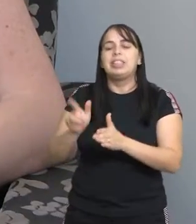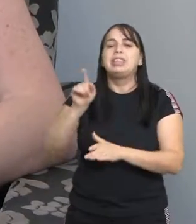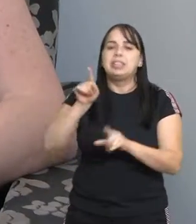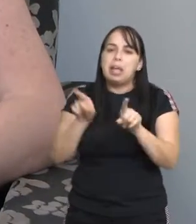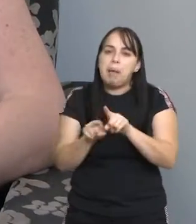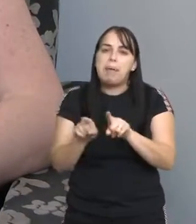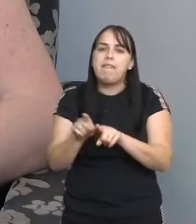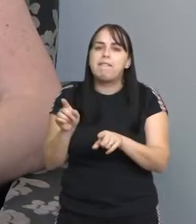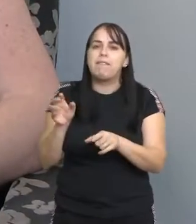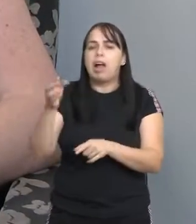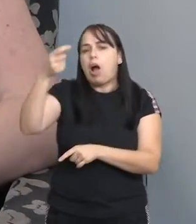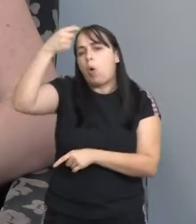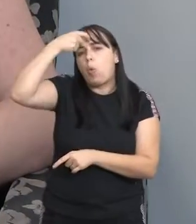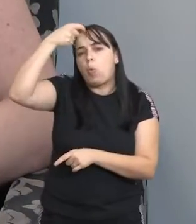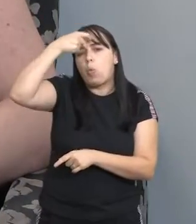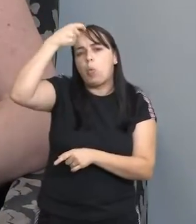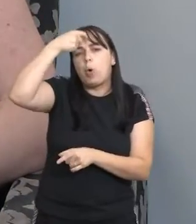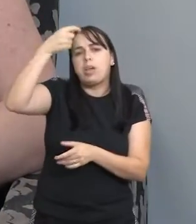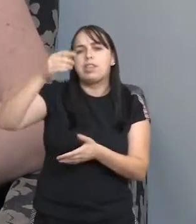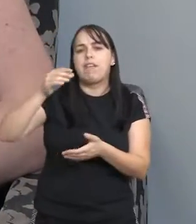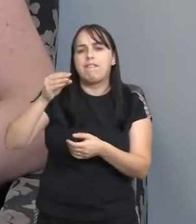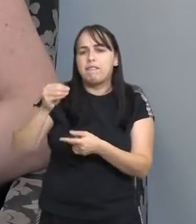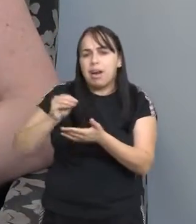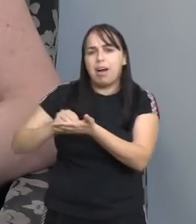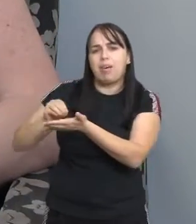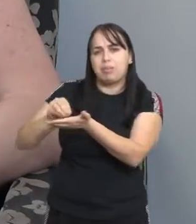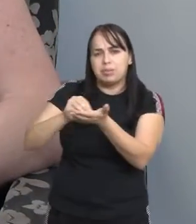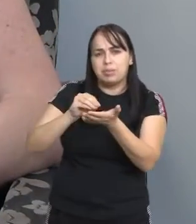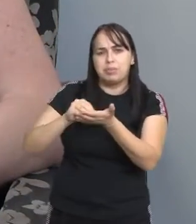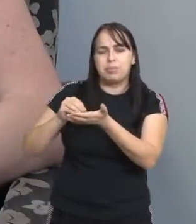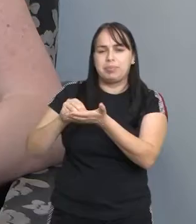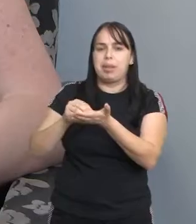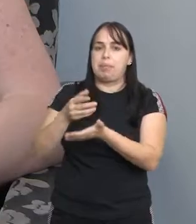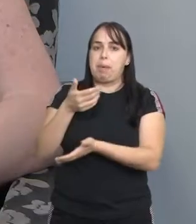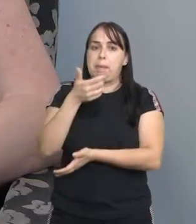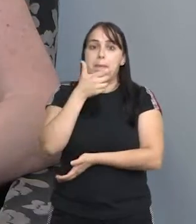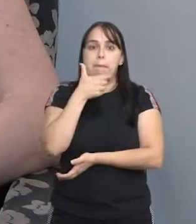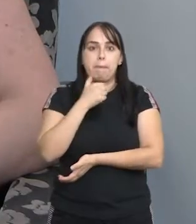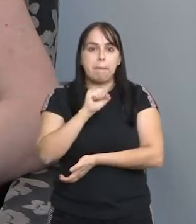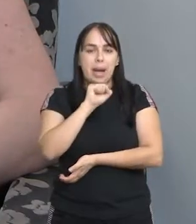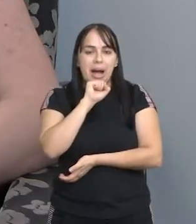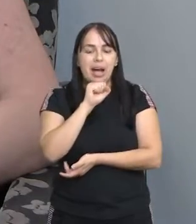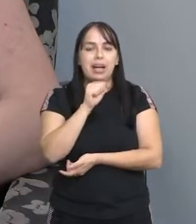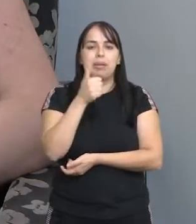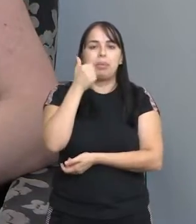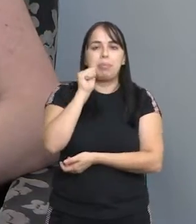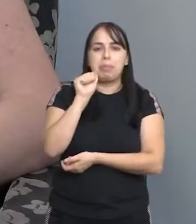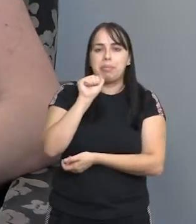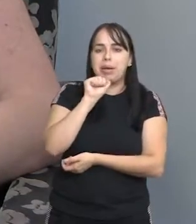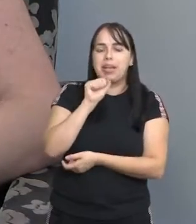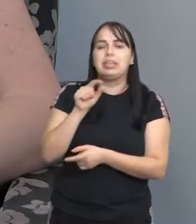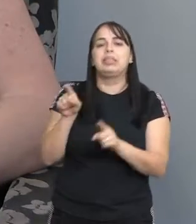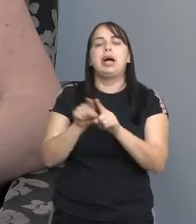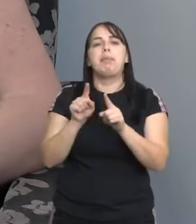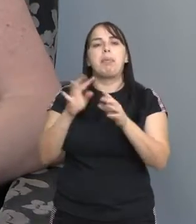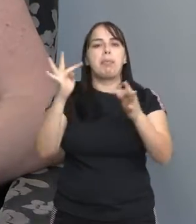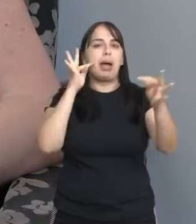uma conscientização para a comunidade em geral, para os pais, né? Para